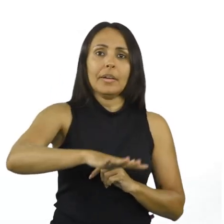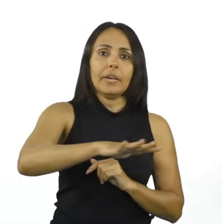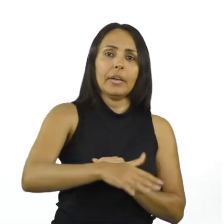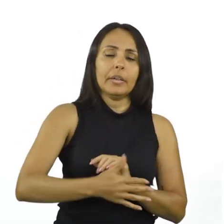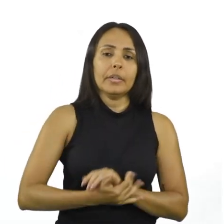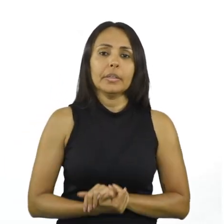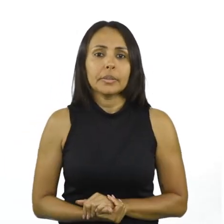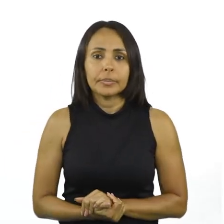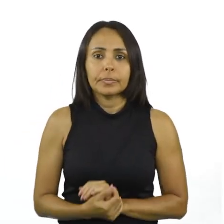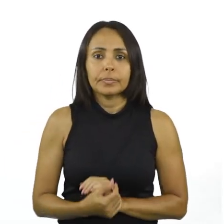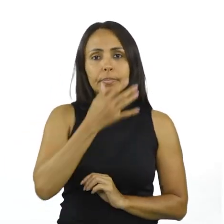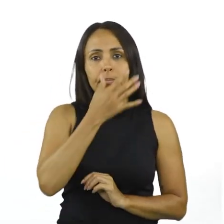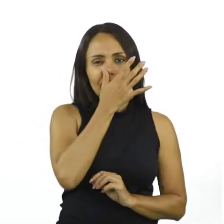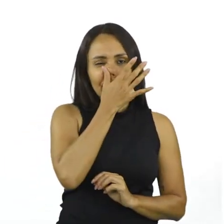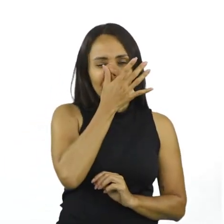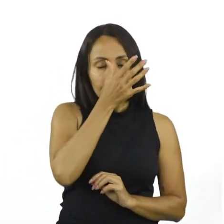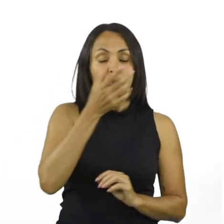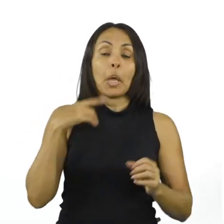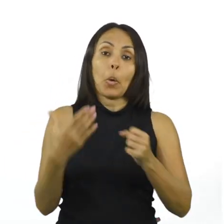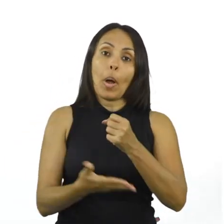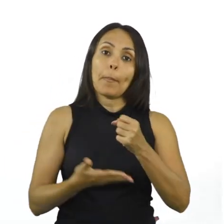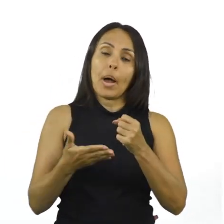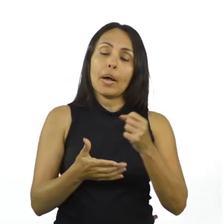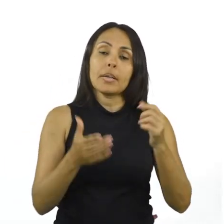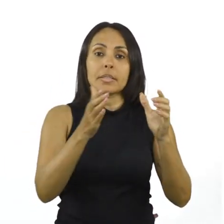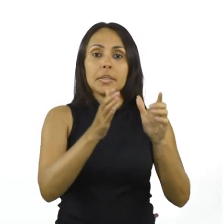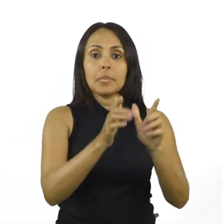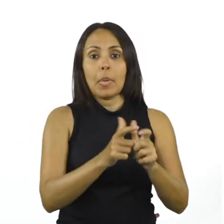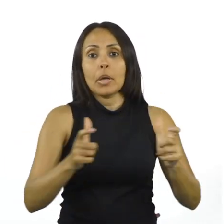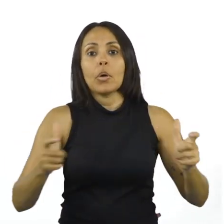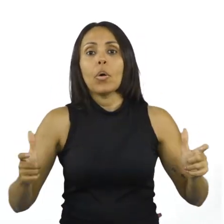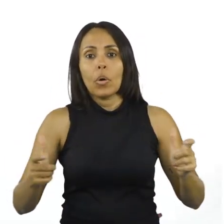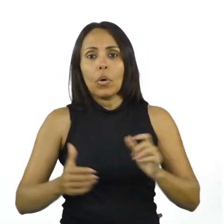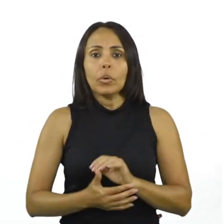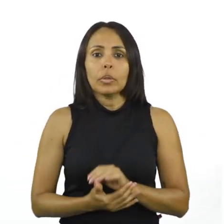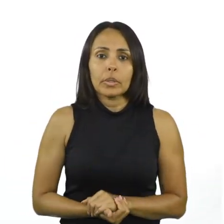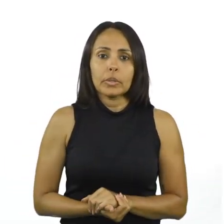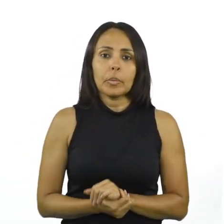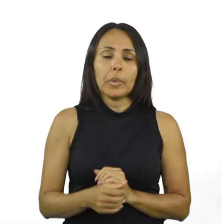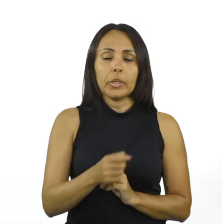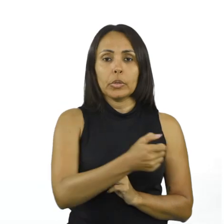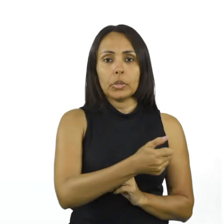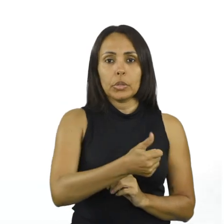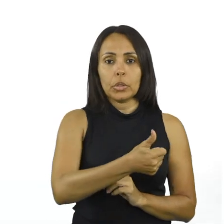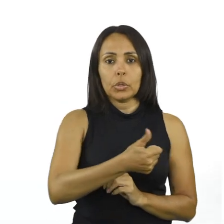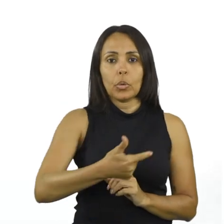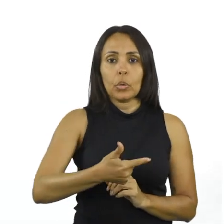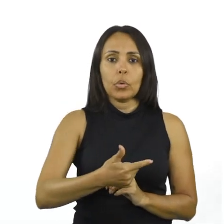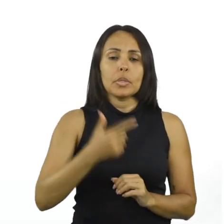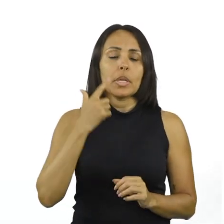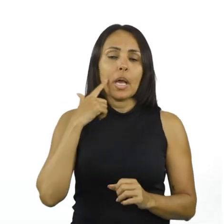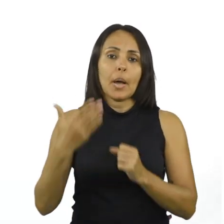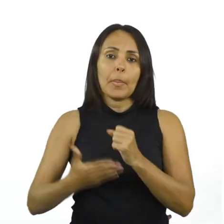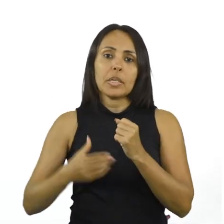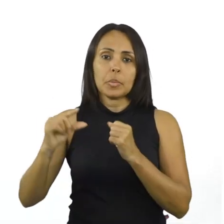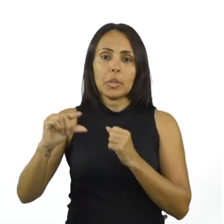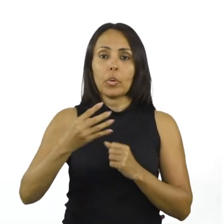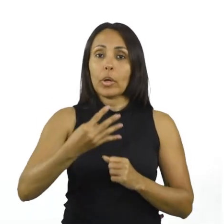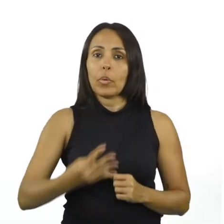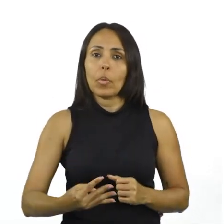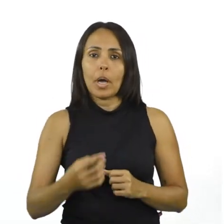trapézio. Lembre que a área do trapézio é base maior, que nesse caso é o tamanho de 12 metros, a base